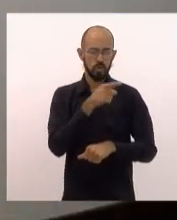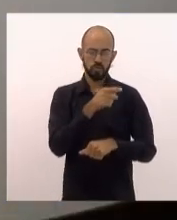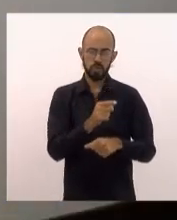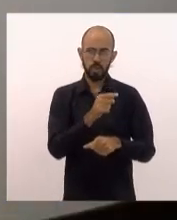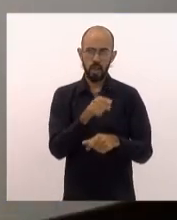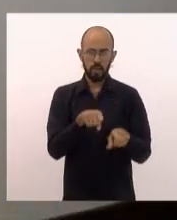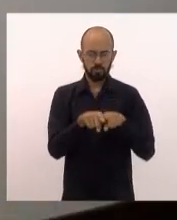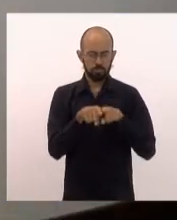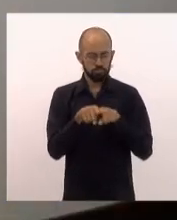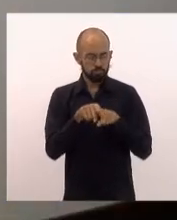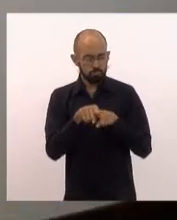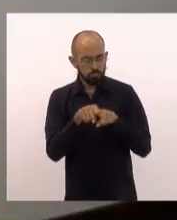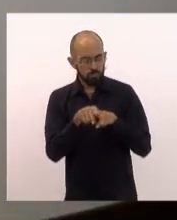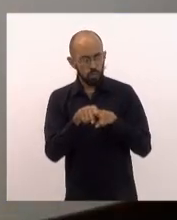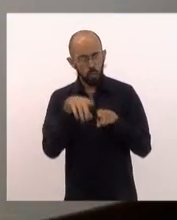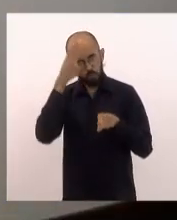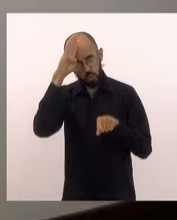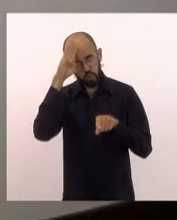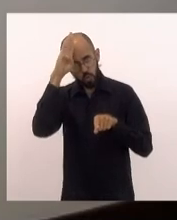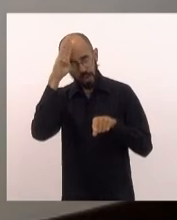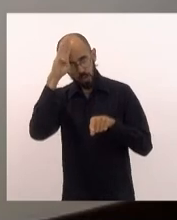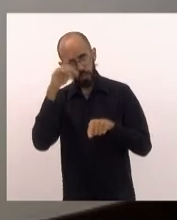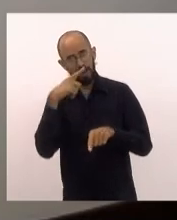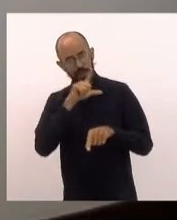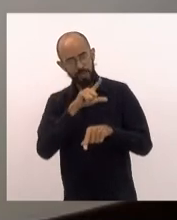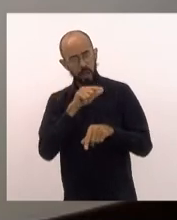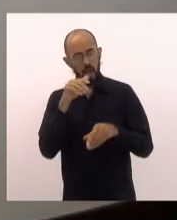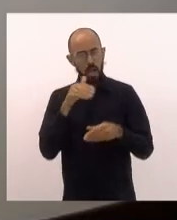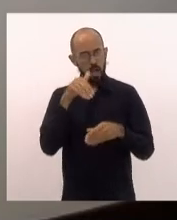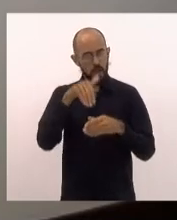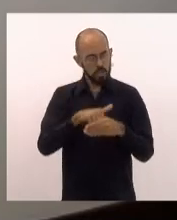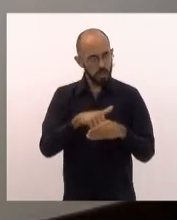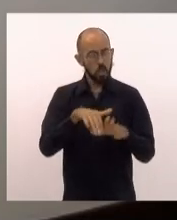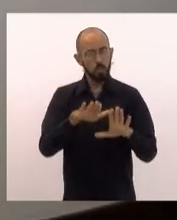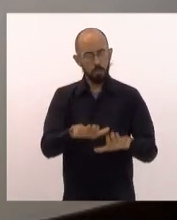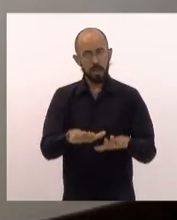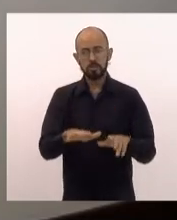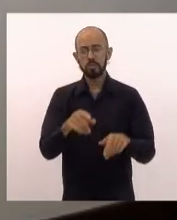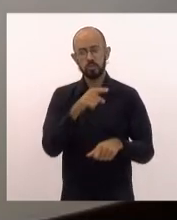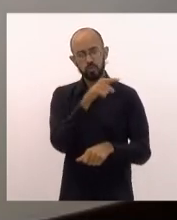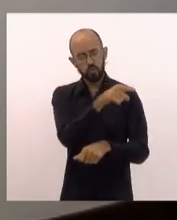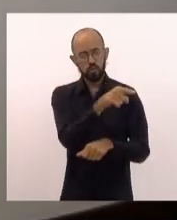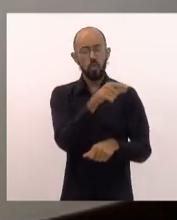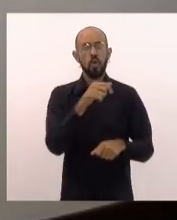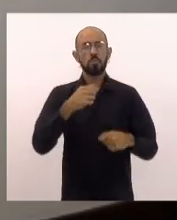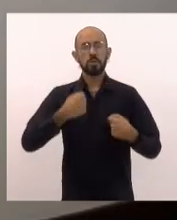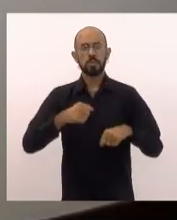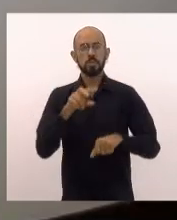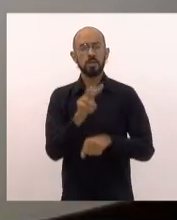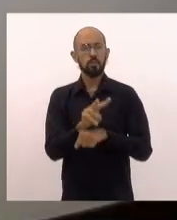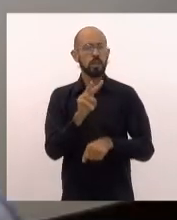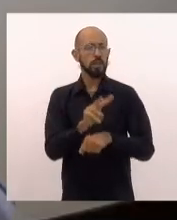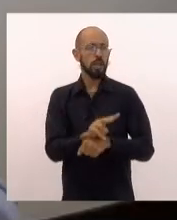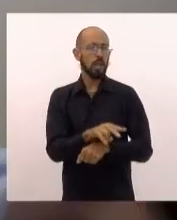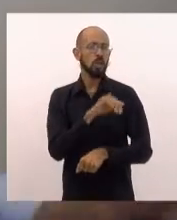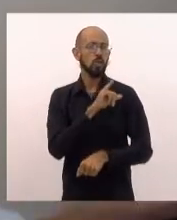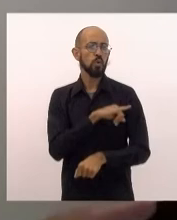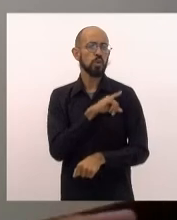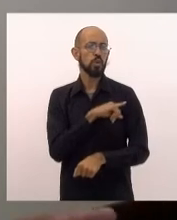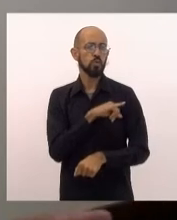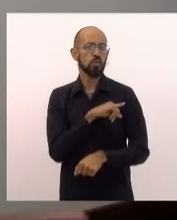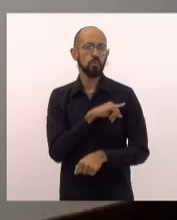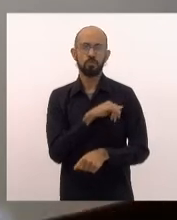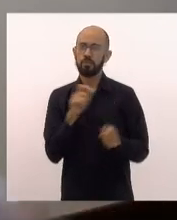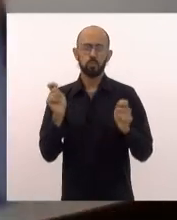mas tem que defender o seu Estado. O senhor representa o Estado do Rio de Janeiro. Então, esta decisão do governo federal que o senhor comemorou não tem nada para